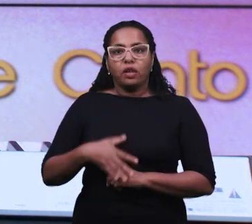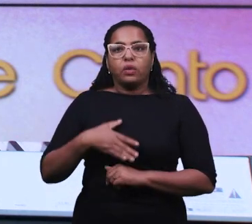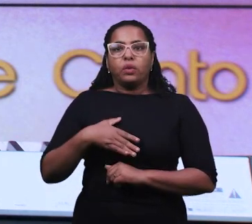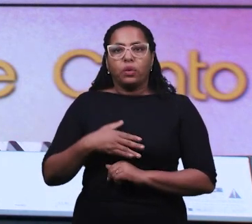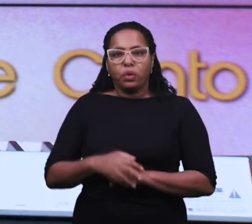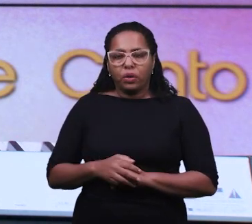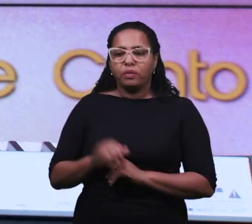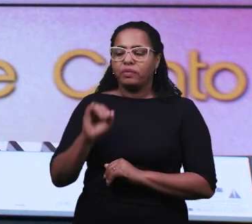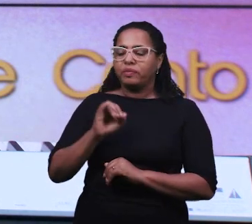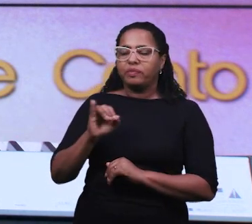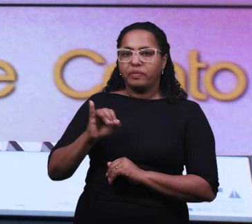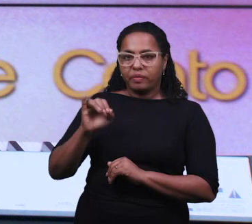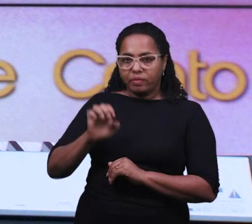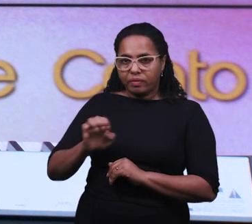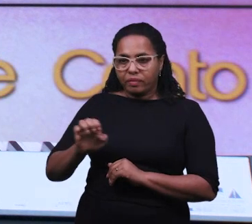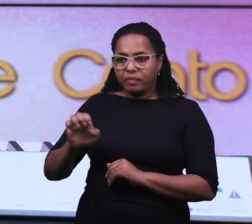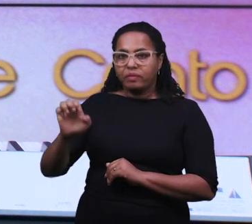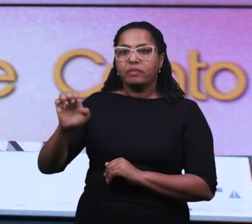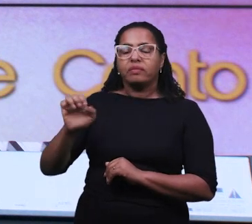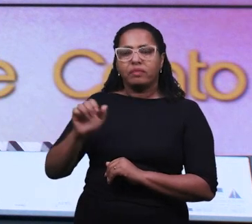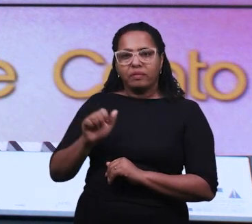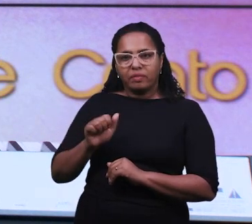Inspiramos.